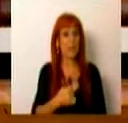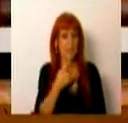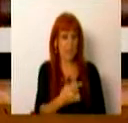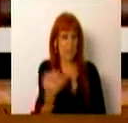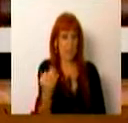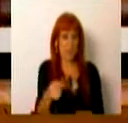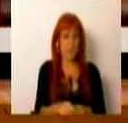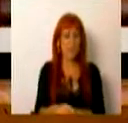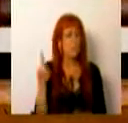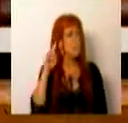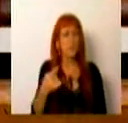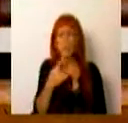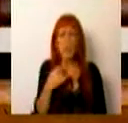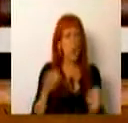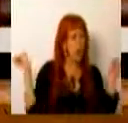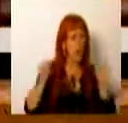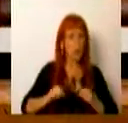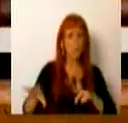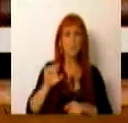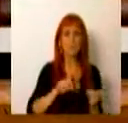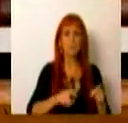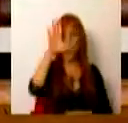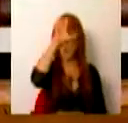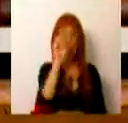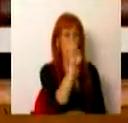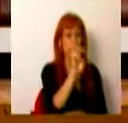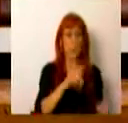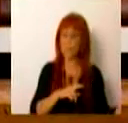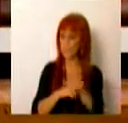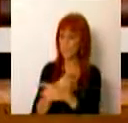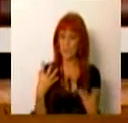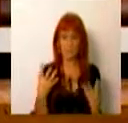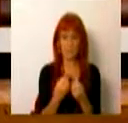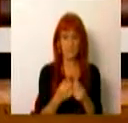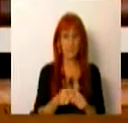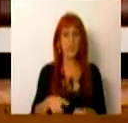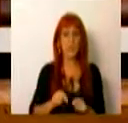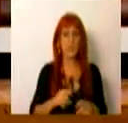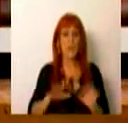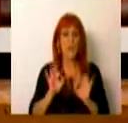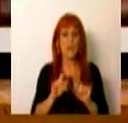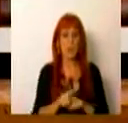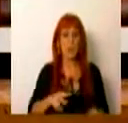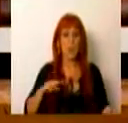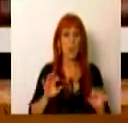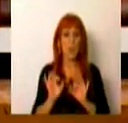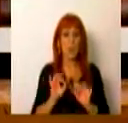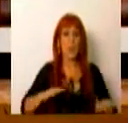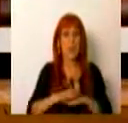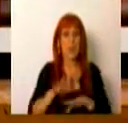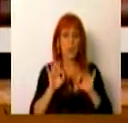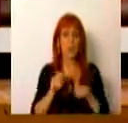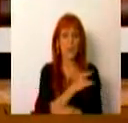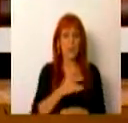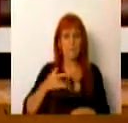referência o importantíssimo acordo conseguido com o governo venezuelano para instalar uma rede de cuidados médicos em 5 cidades,